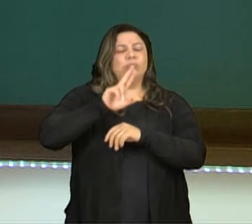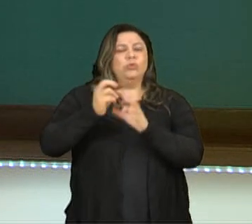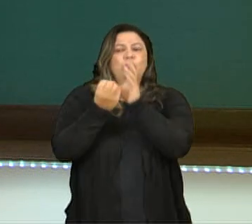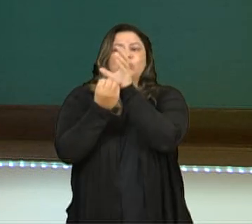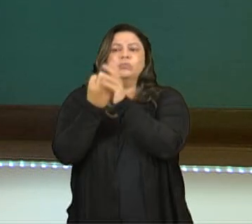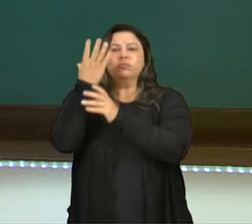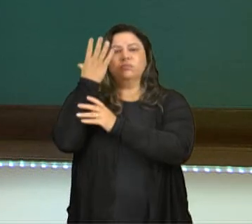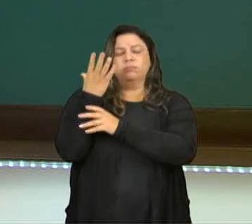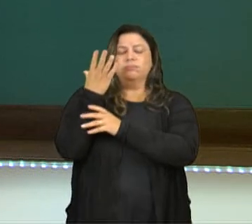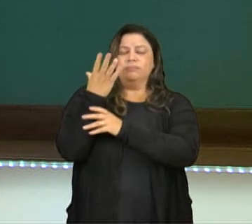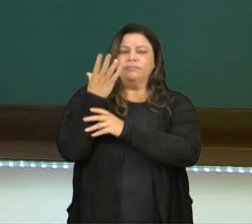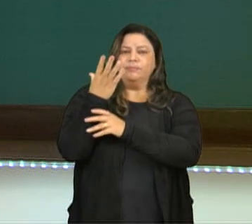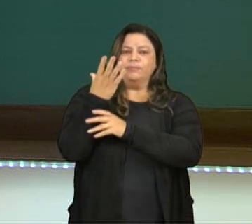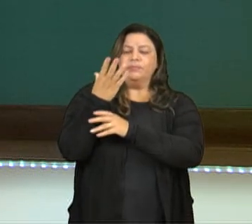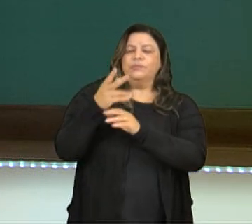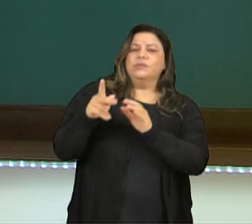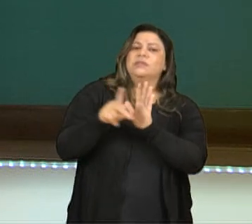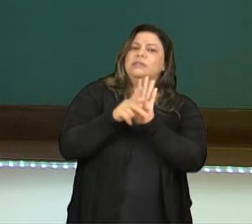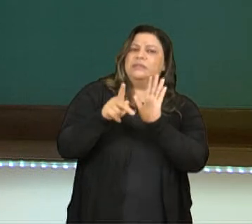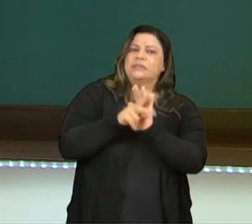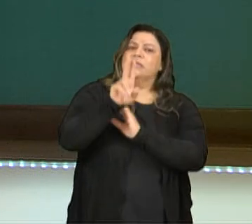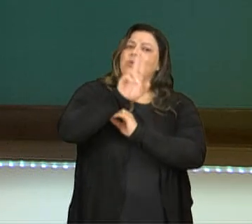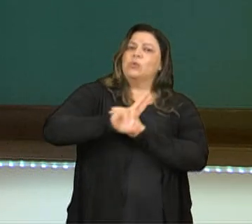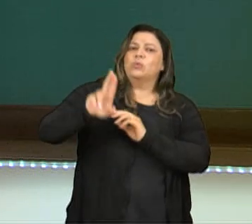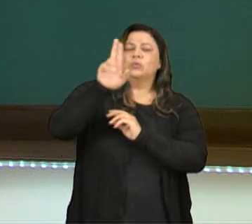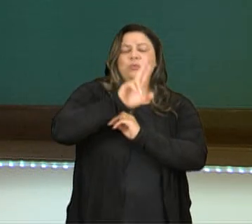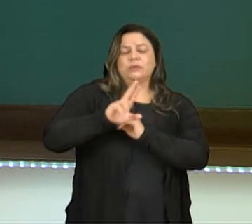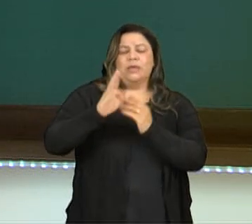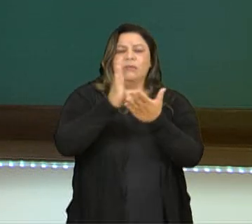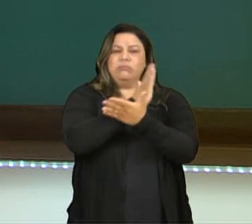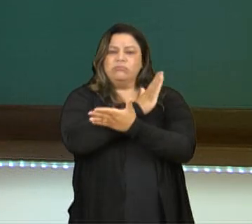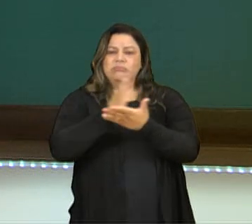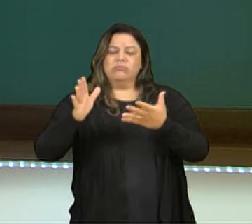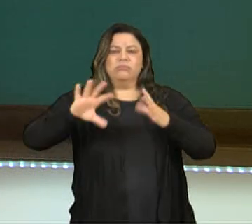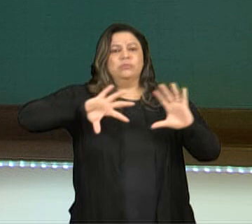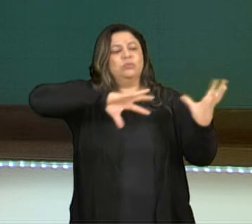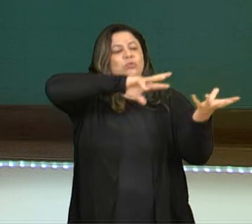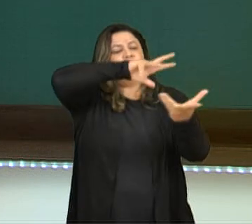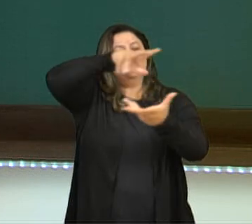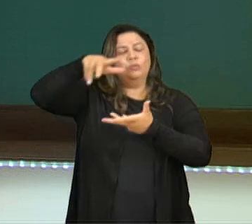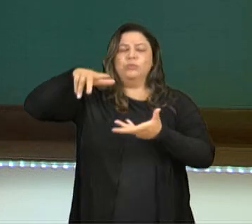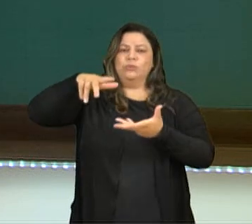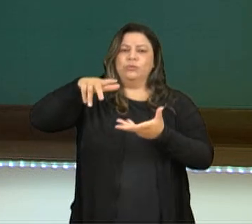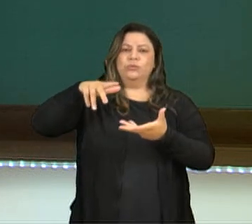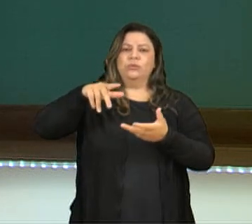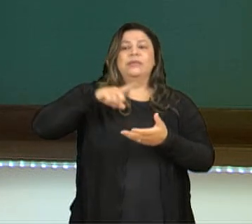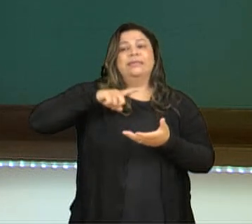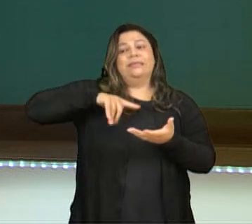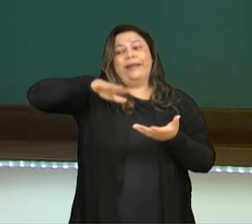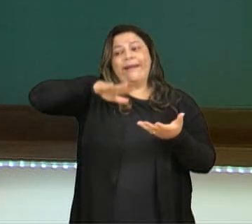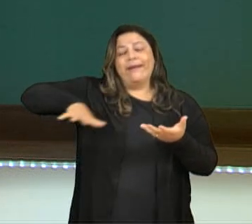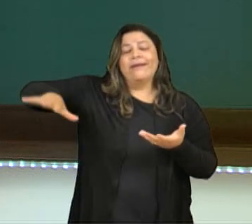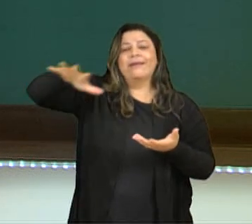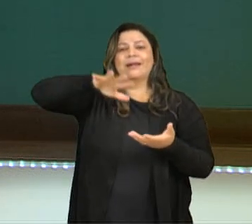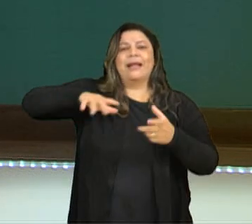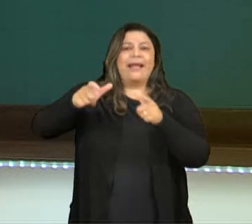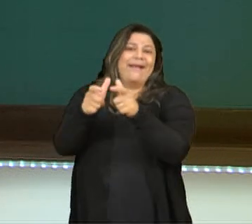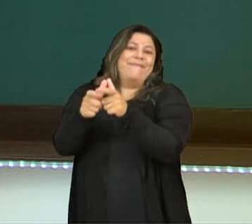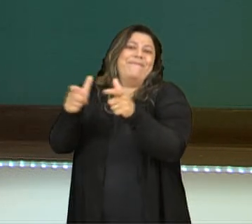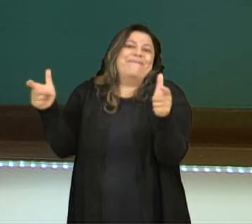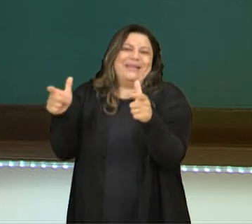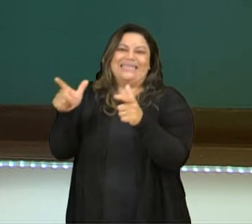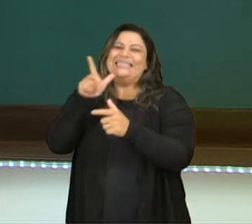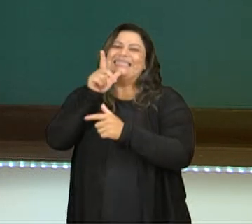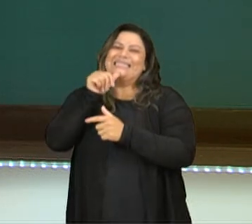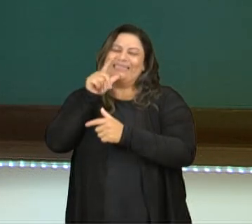utilizado pelo ser humano. Ela é distribuída de forma irregular na Terra. Existem áreas com maior quantidade ou maior